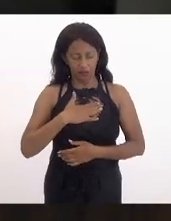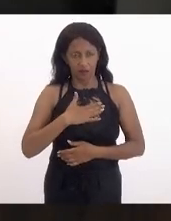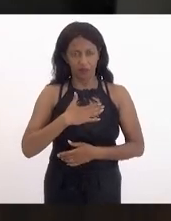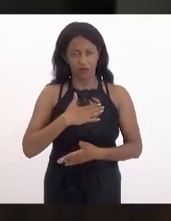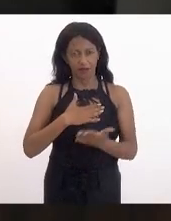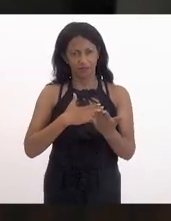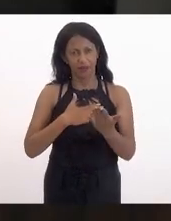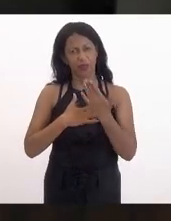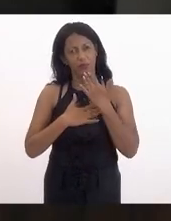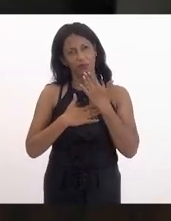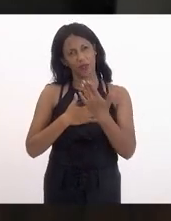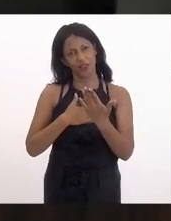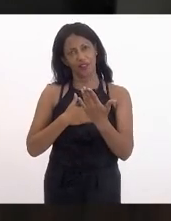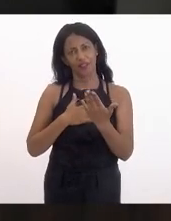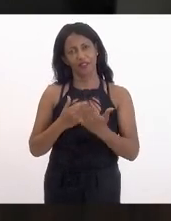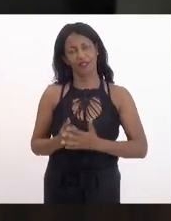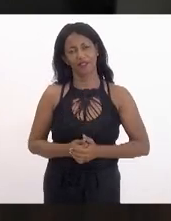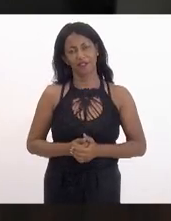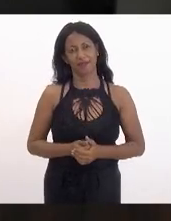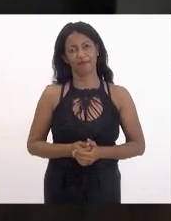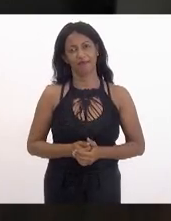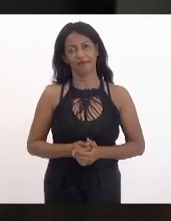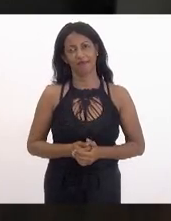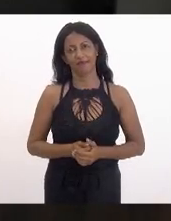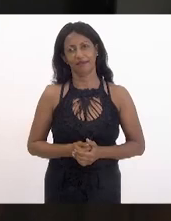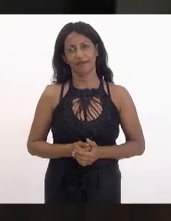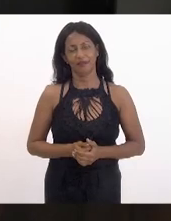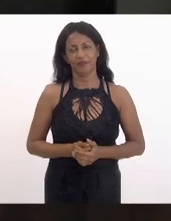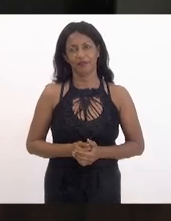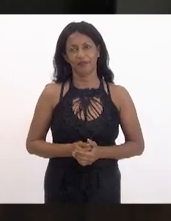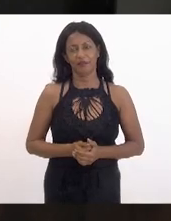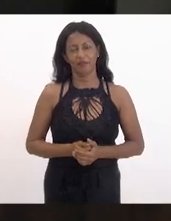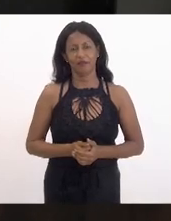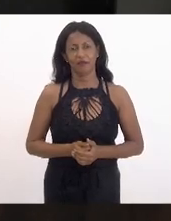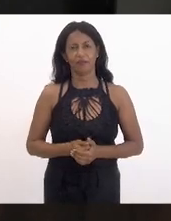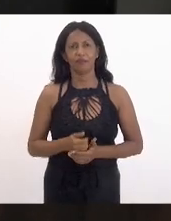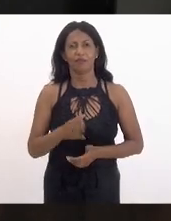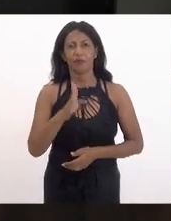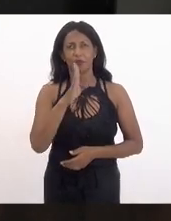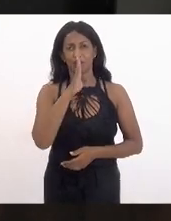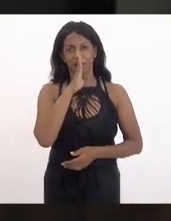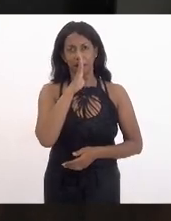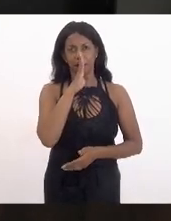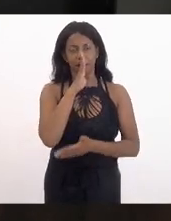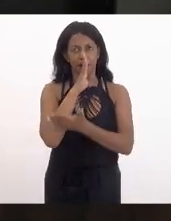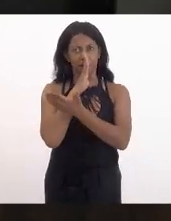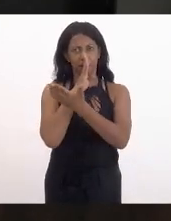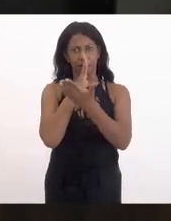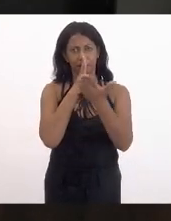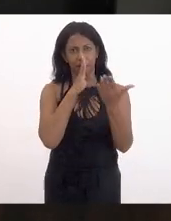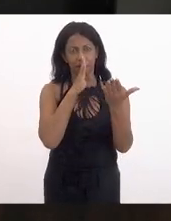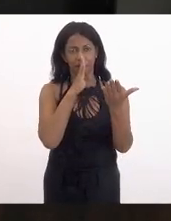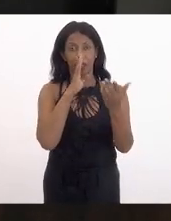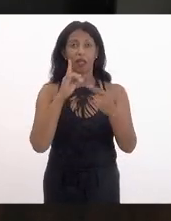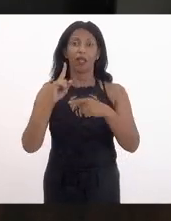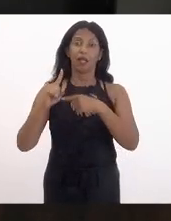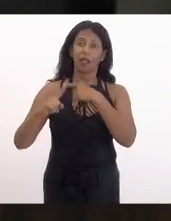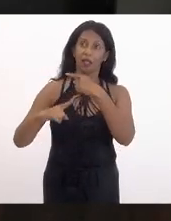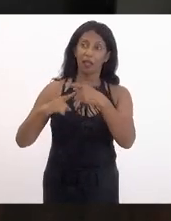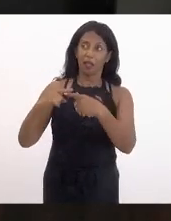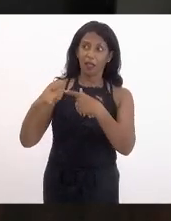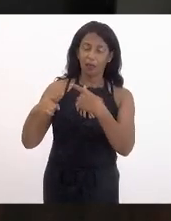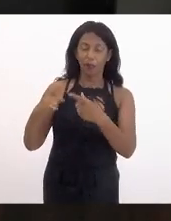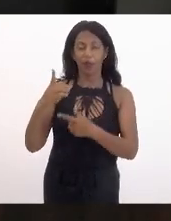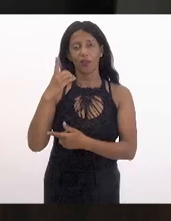de solicitar o silêncio da plateia depois que os